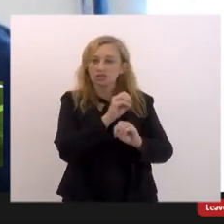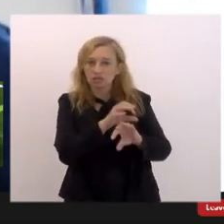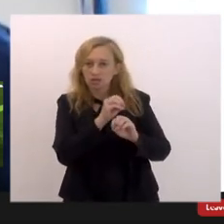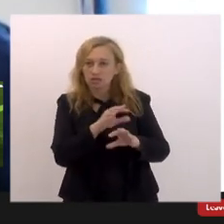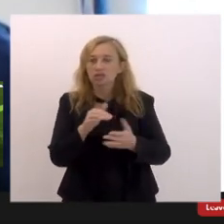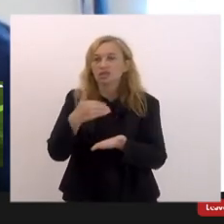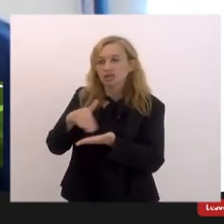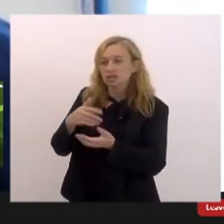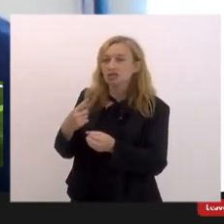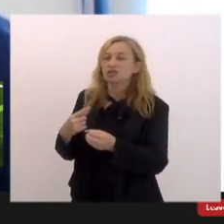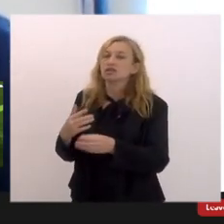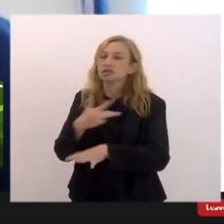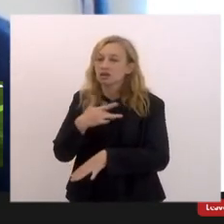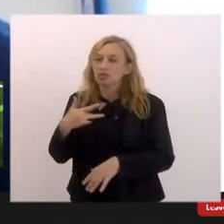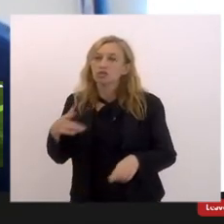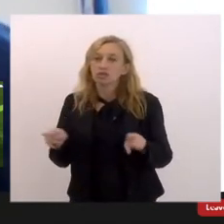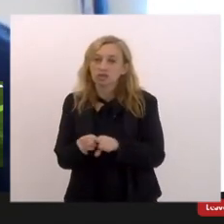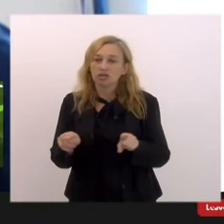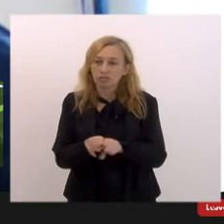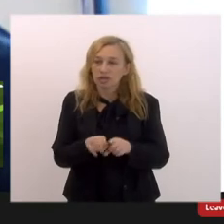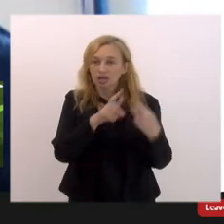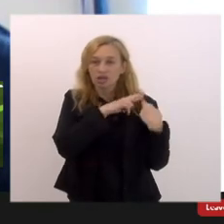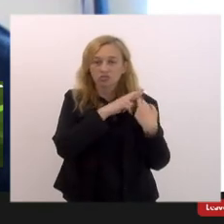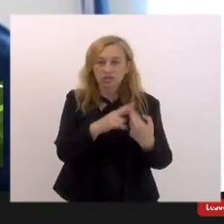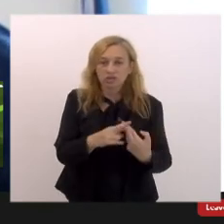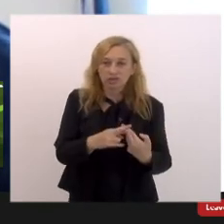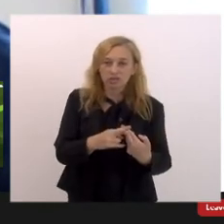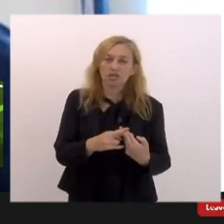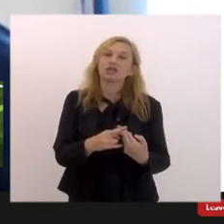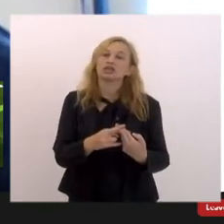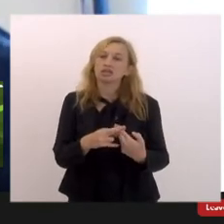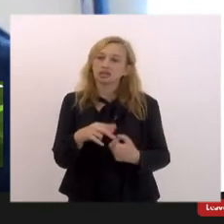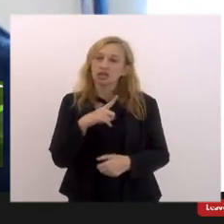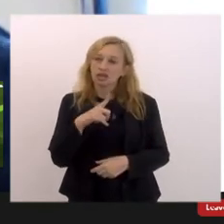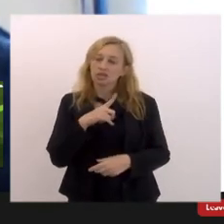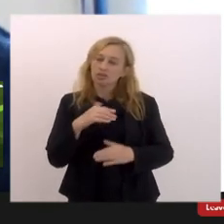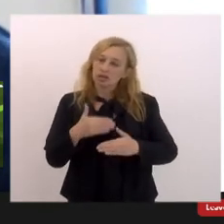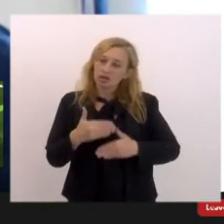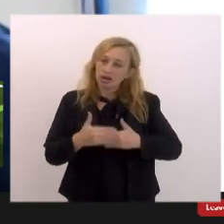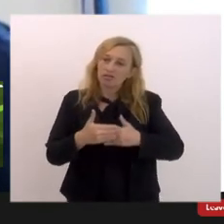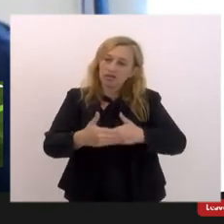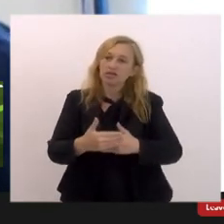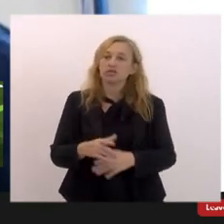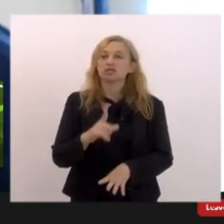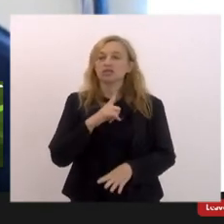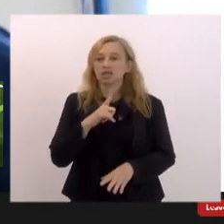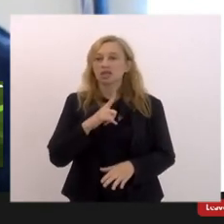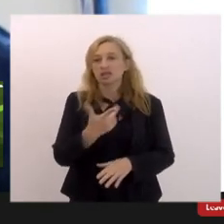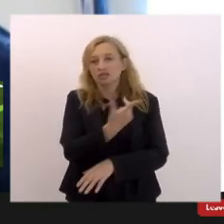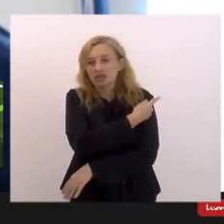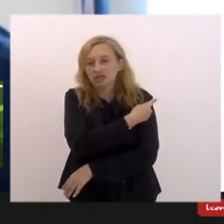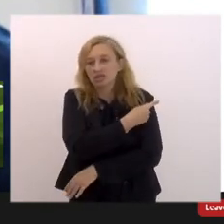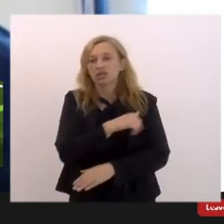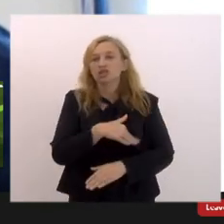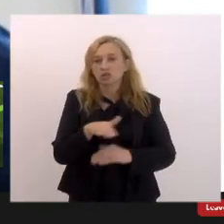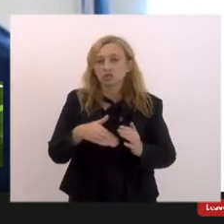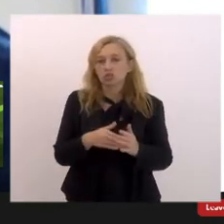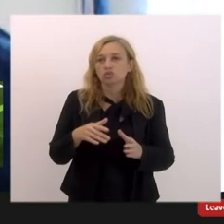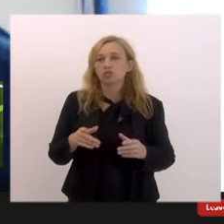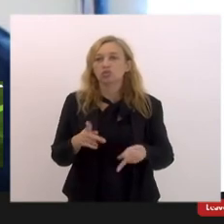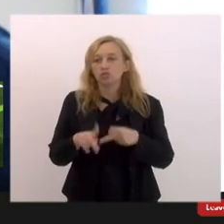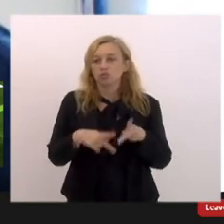Secretaria de Saúde também assumam suas responsabilidades para a gente garantir um avanço na vacinação de toda a